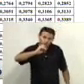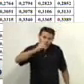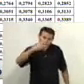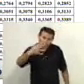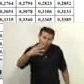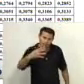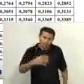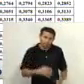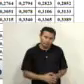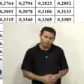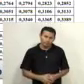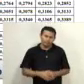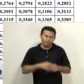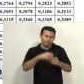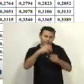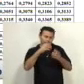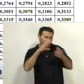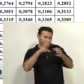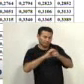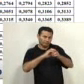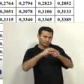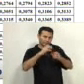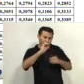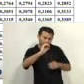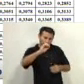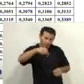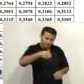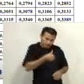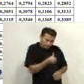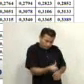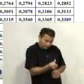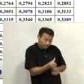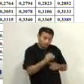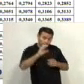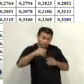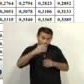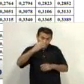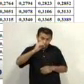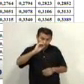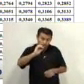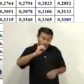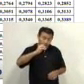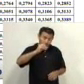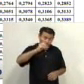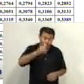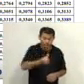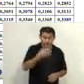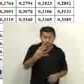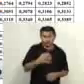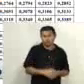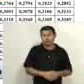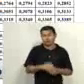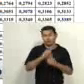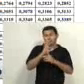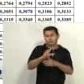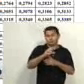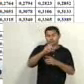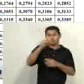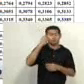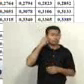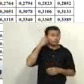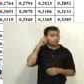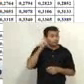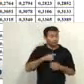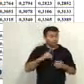0,04. E a interseção desse 0,6 com 0,64, que me dá o Z de 0,64, eu